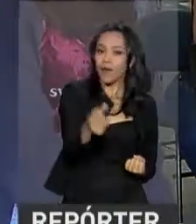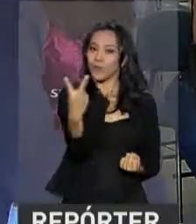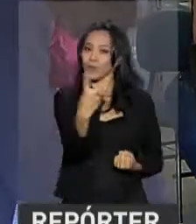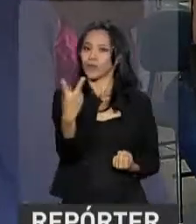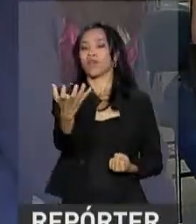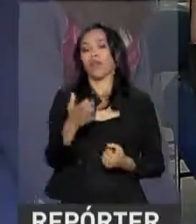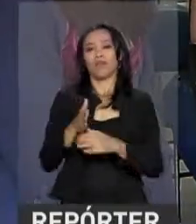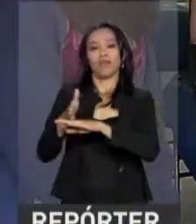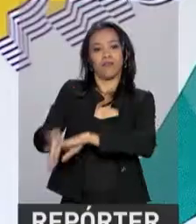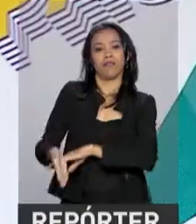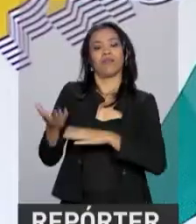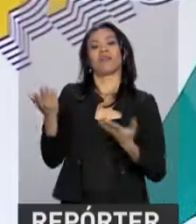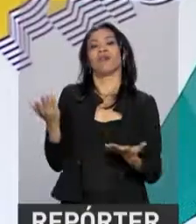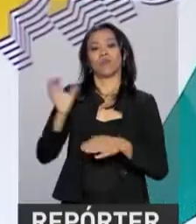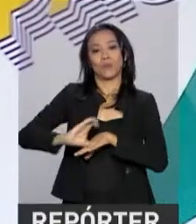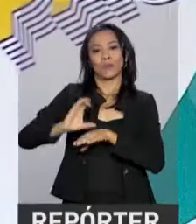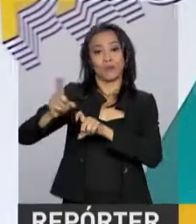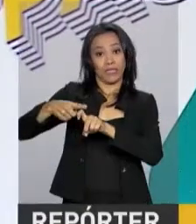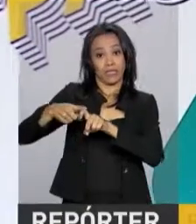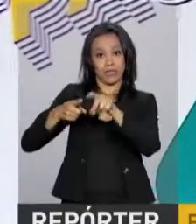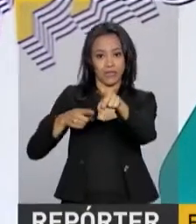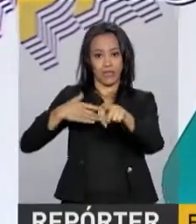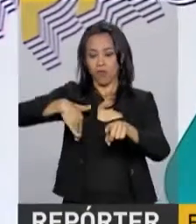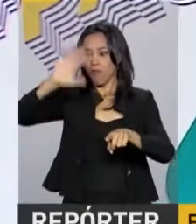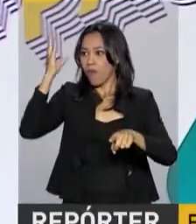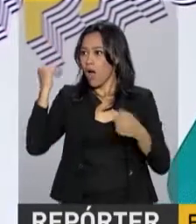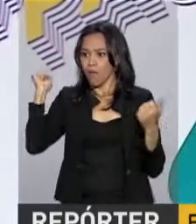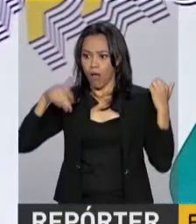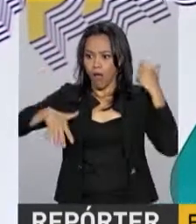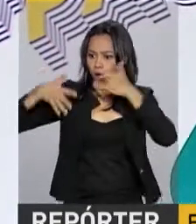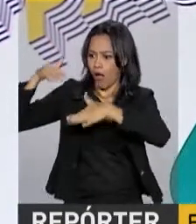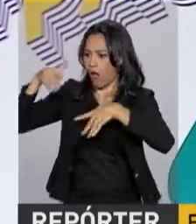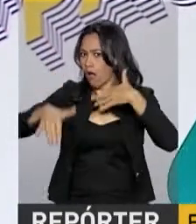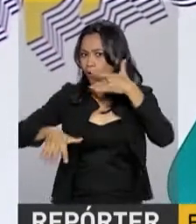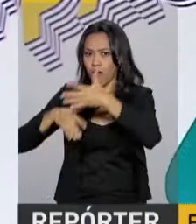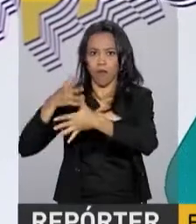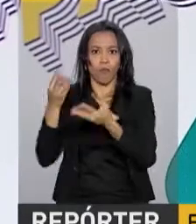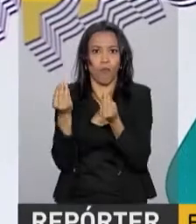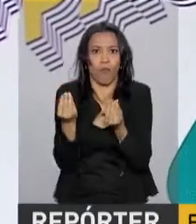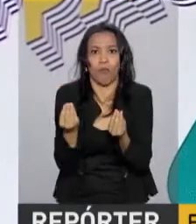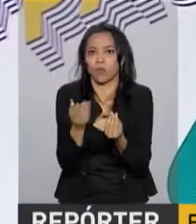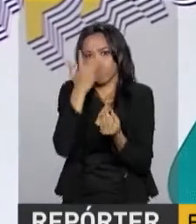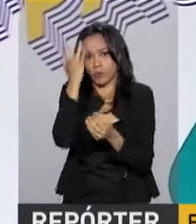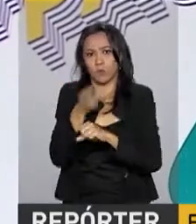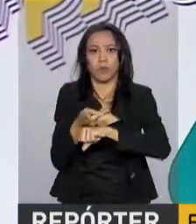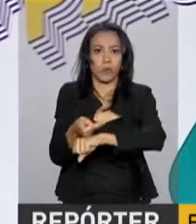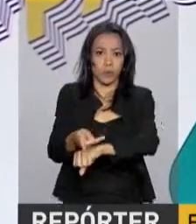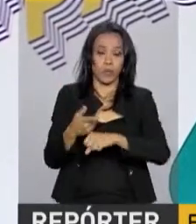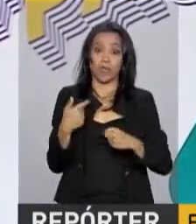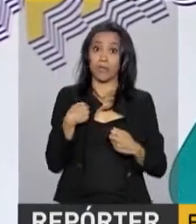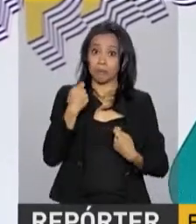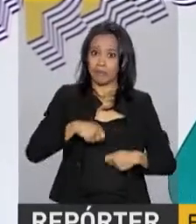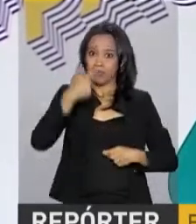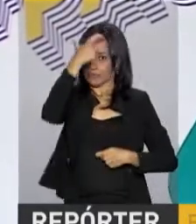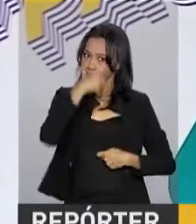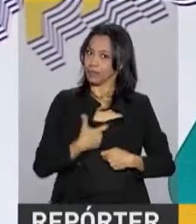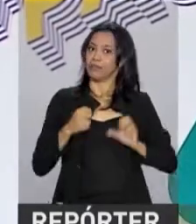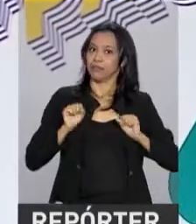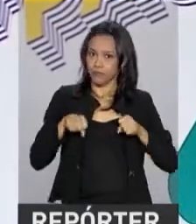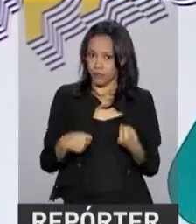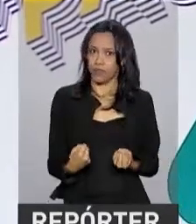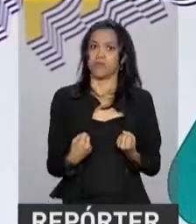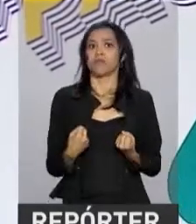na faculdade de medicina é um dos cursos mais concorridos e você precisa se esforçar precisa